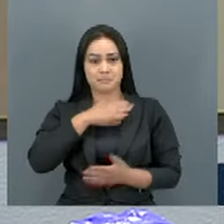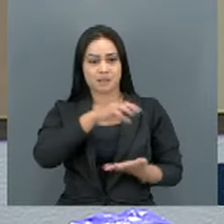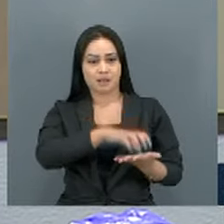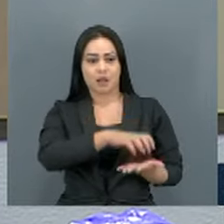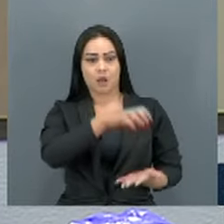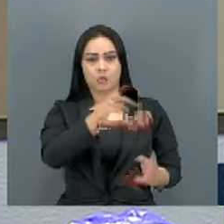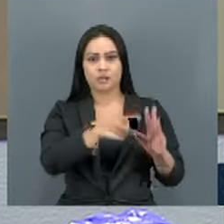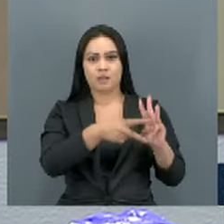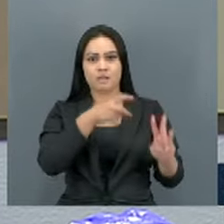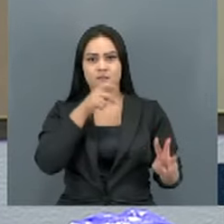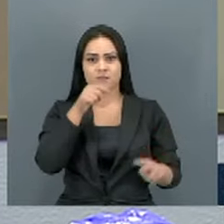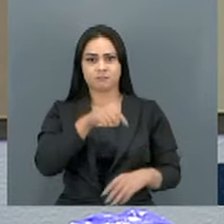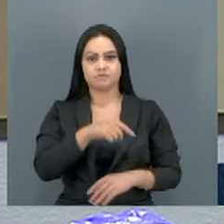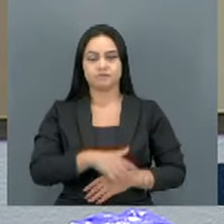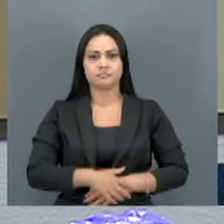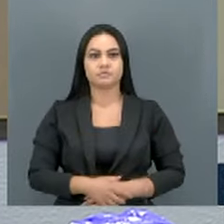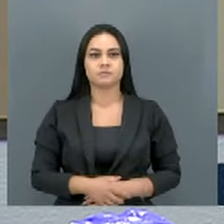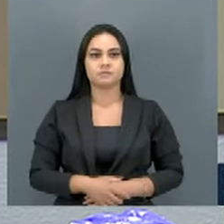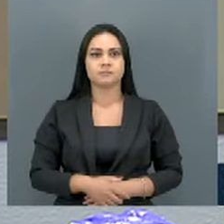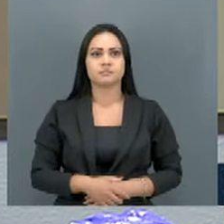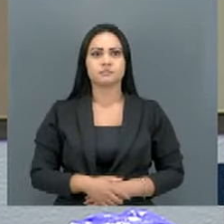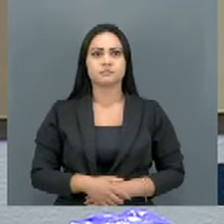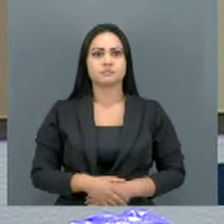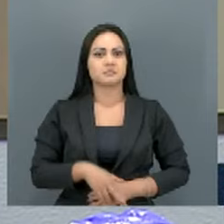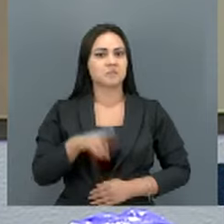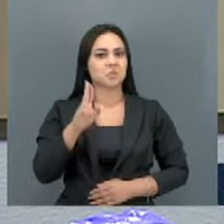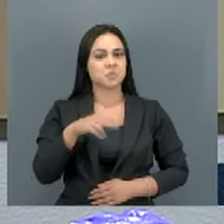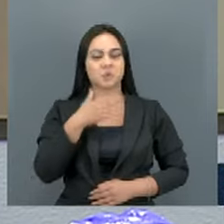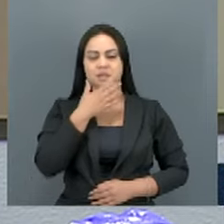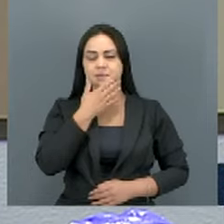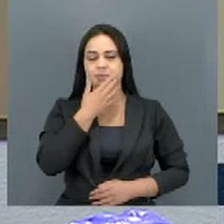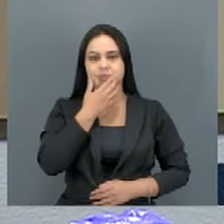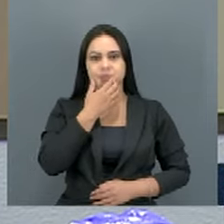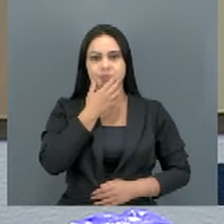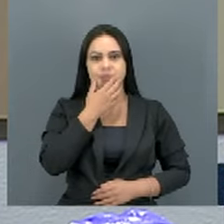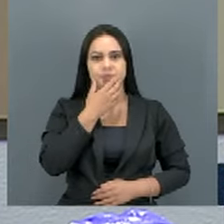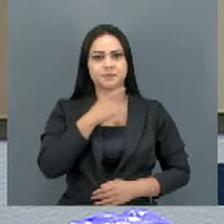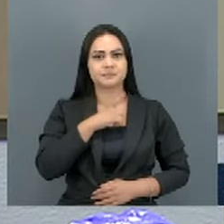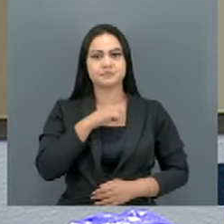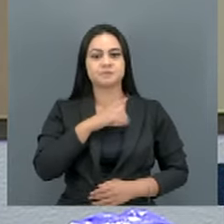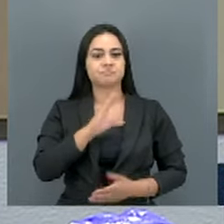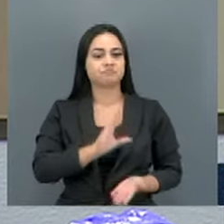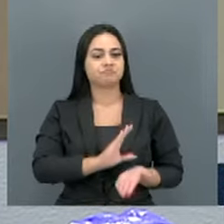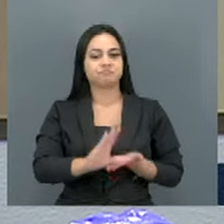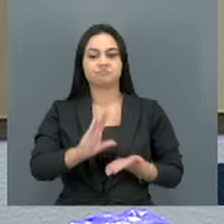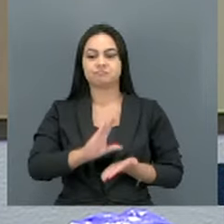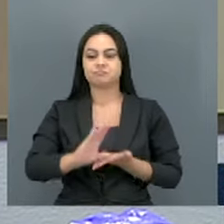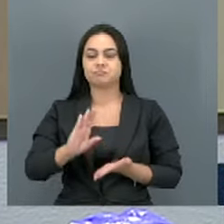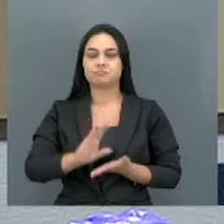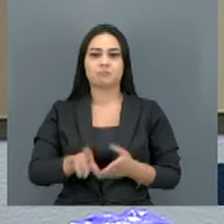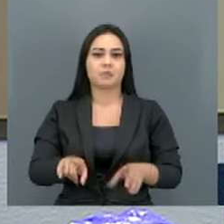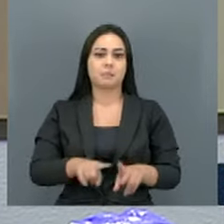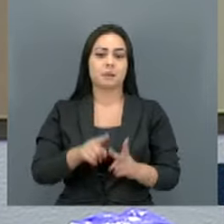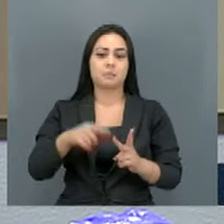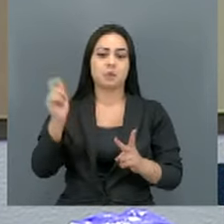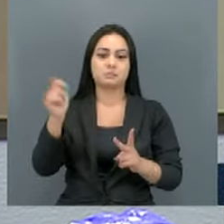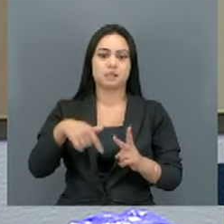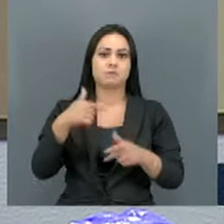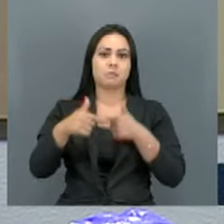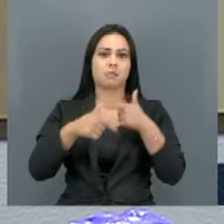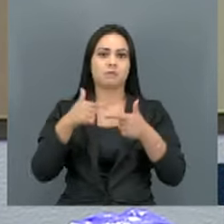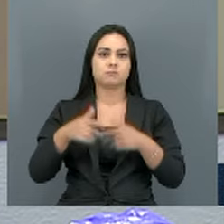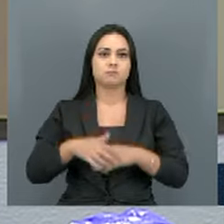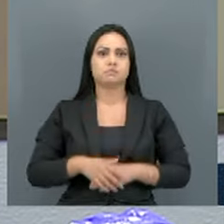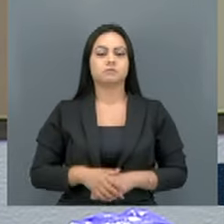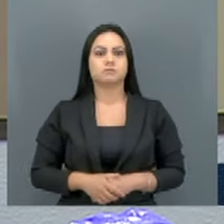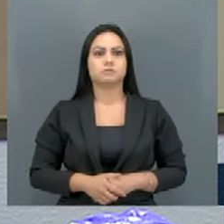na minha aldeia, nunca levou com a recurso e para trabalhar. E